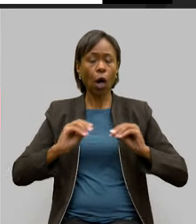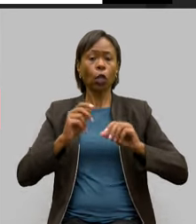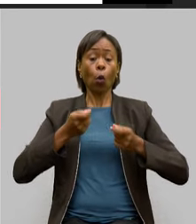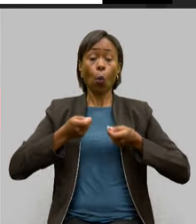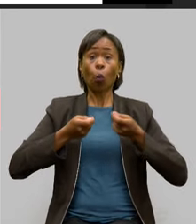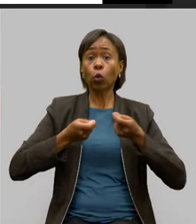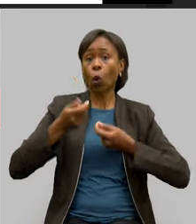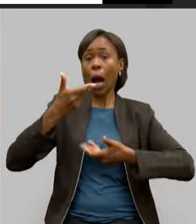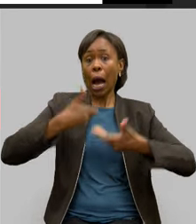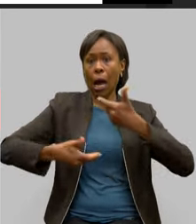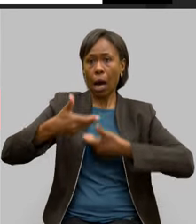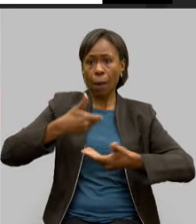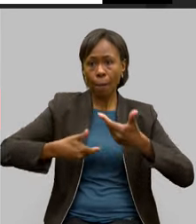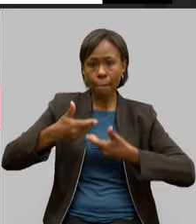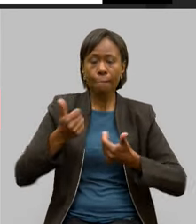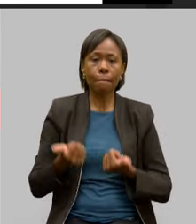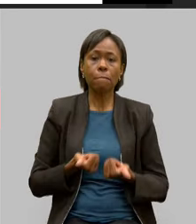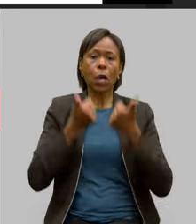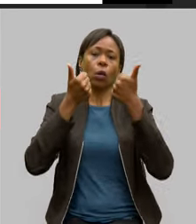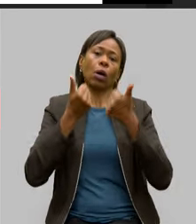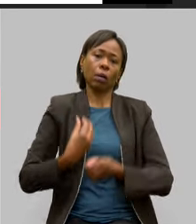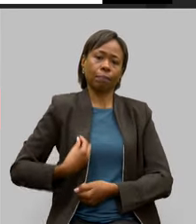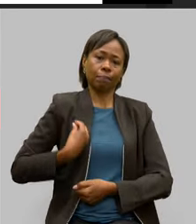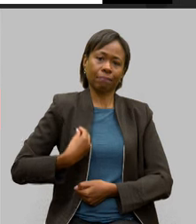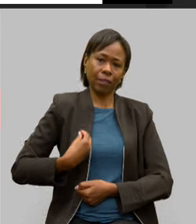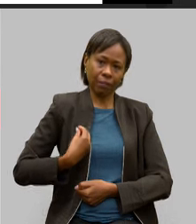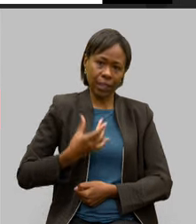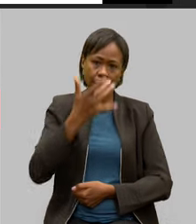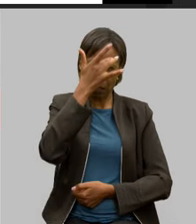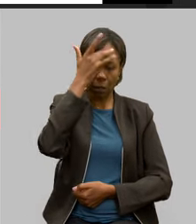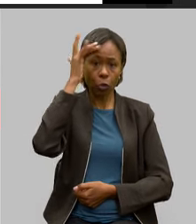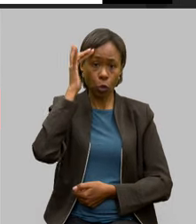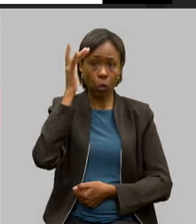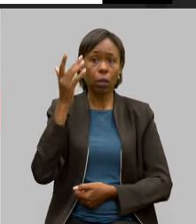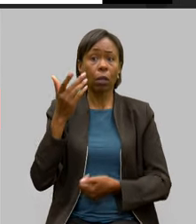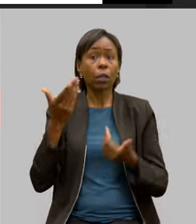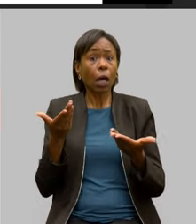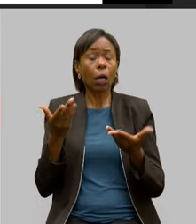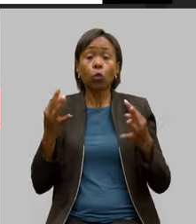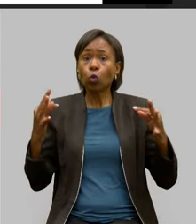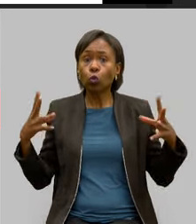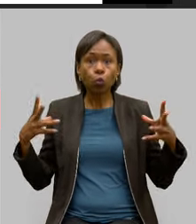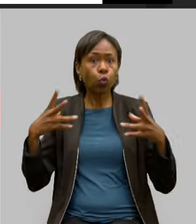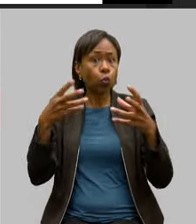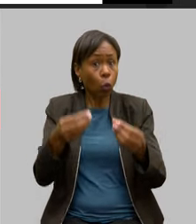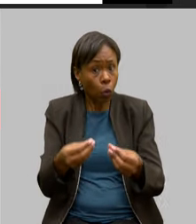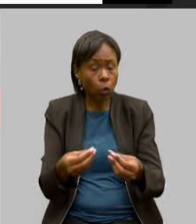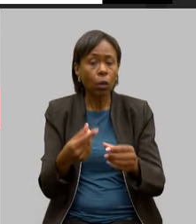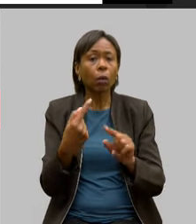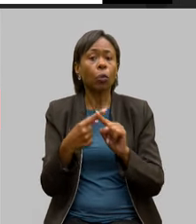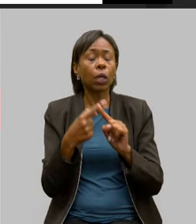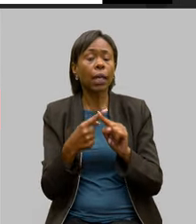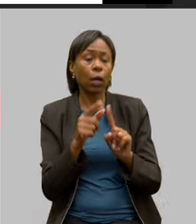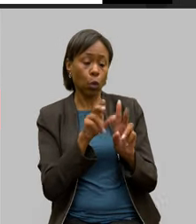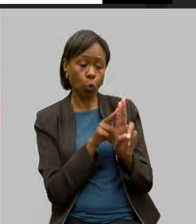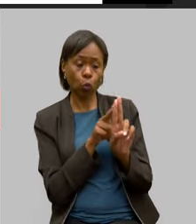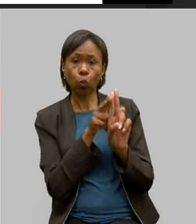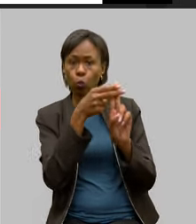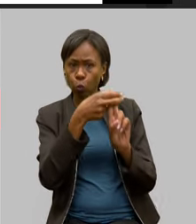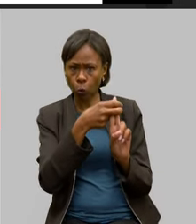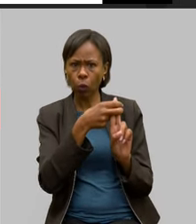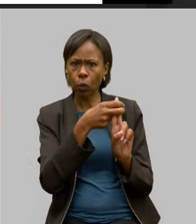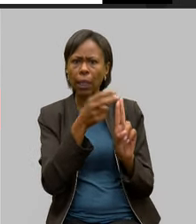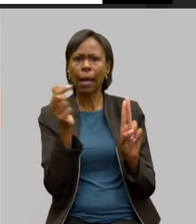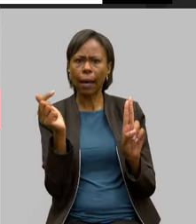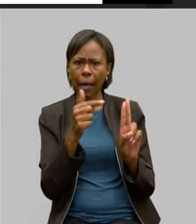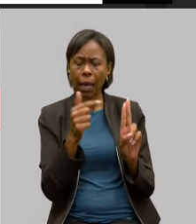tratamento e da melhoria da qualidade de vida do cidadão E aí nós falamos de todos porque o SUS ele é um o SUS ele